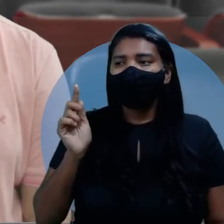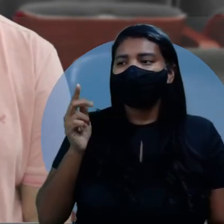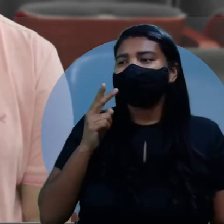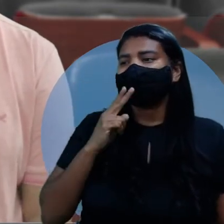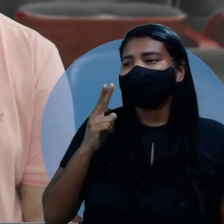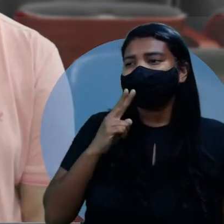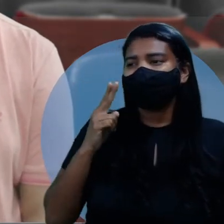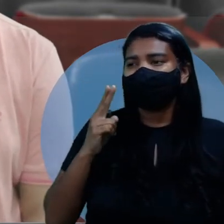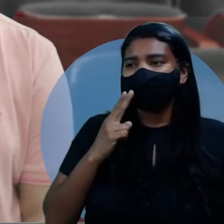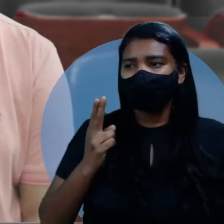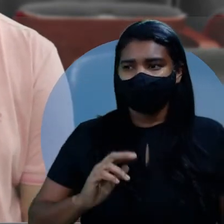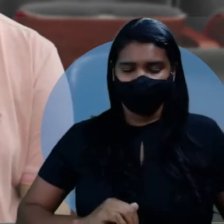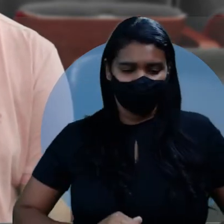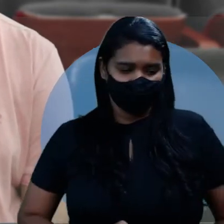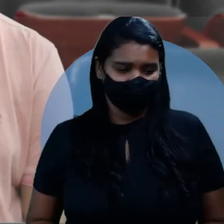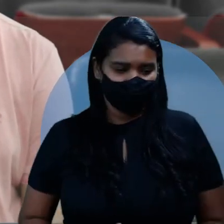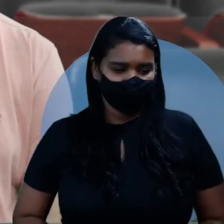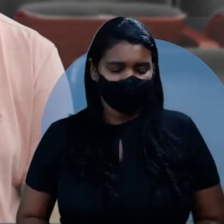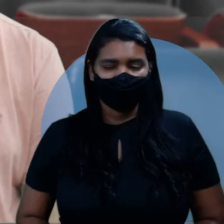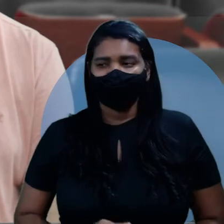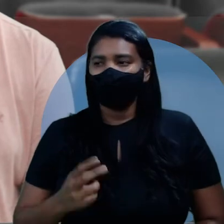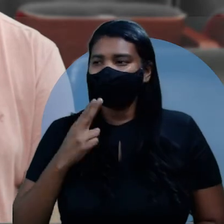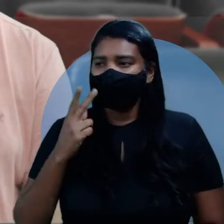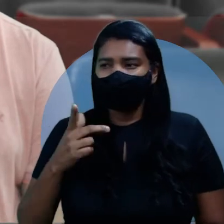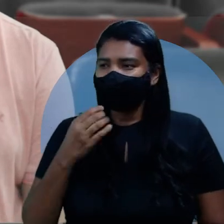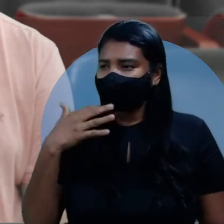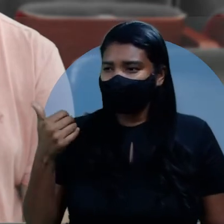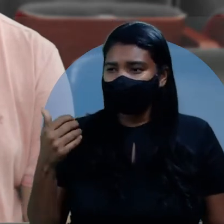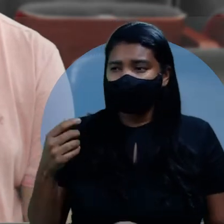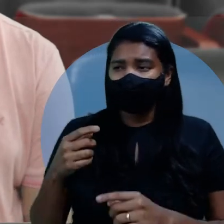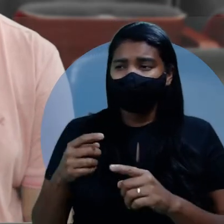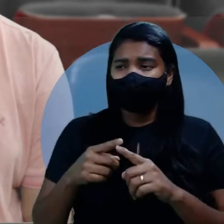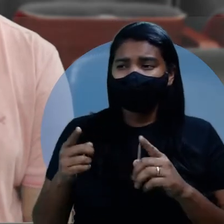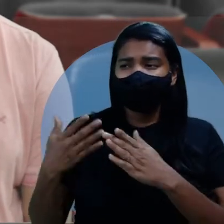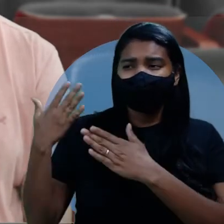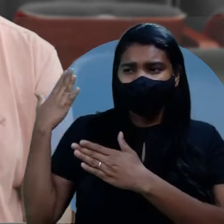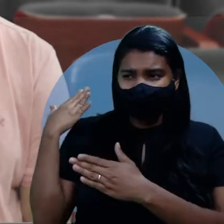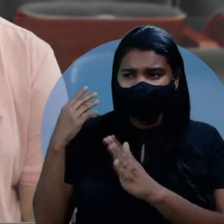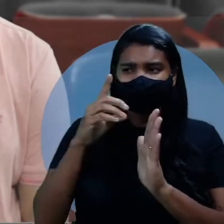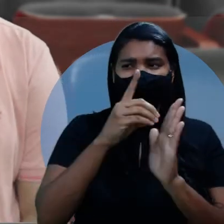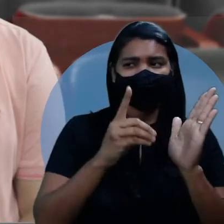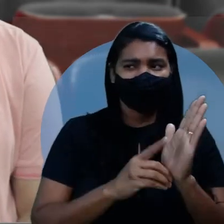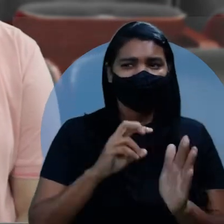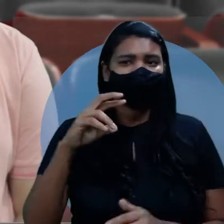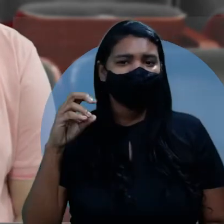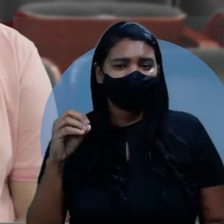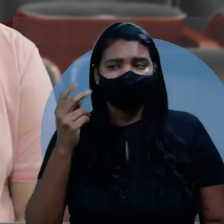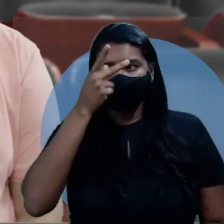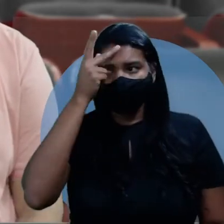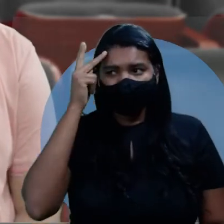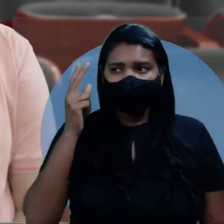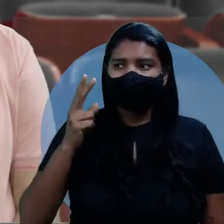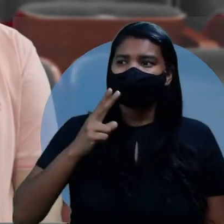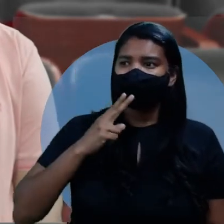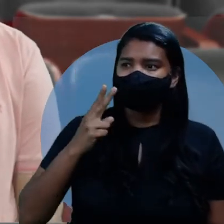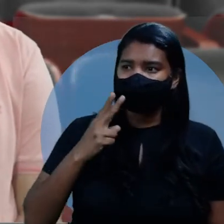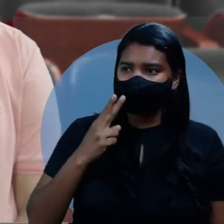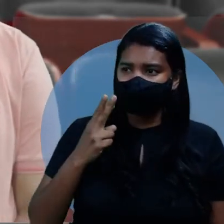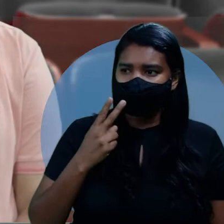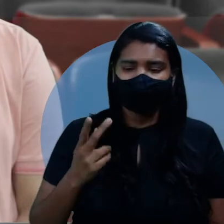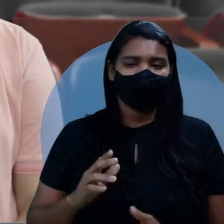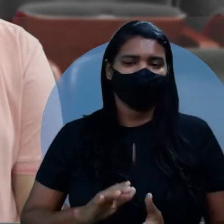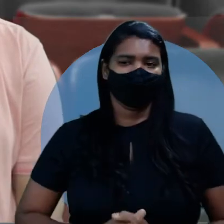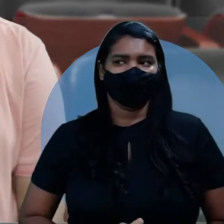cigarro. Infelizmente, fumar é um péssimo hábito, tá, pessoal? Mas na década de 50 era comum as pessoas fumarem, né? E aí, depois dessa pausa, tocavam